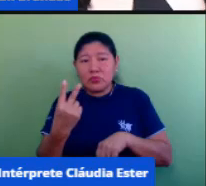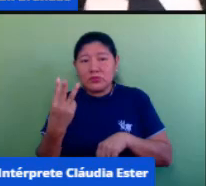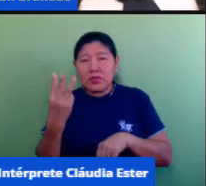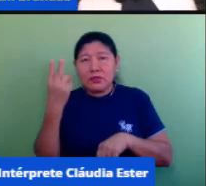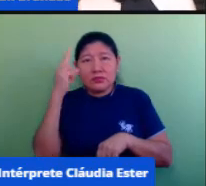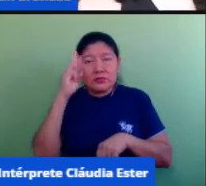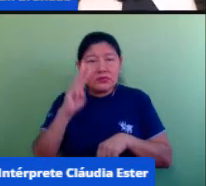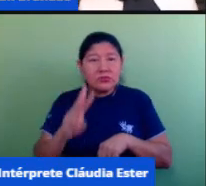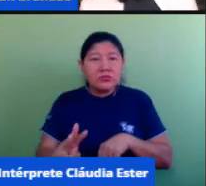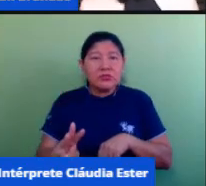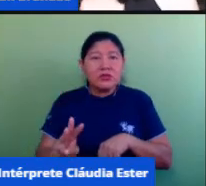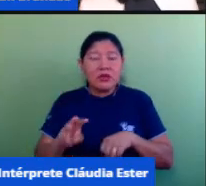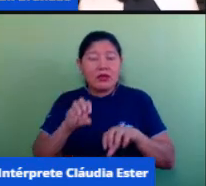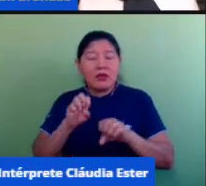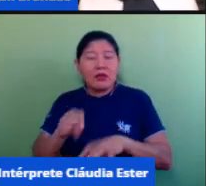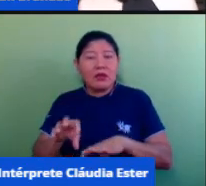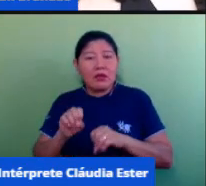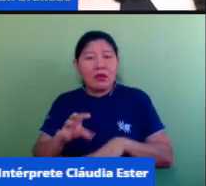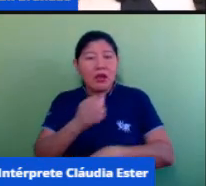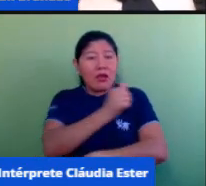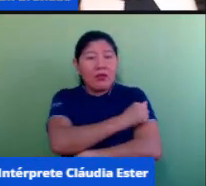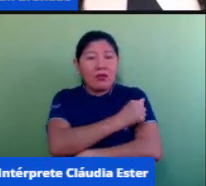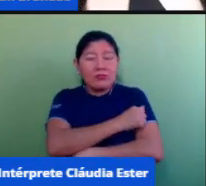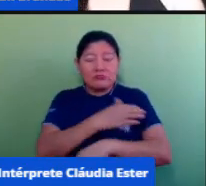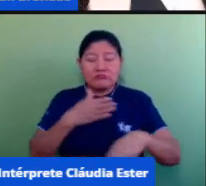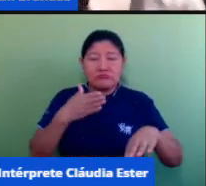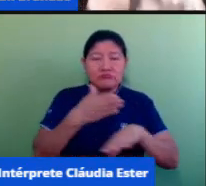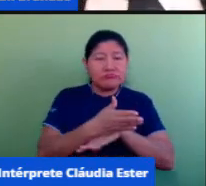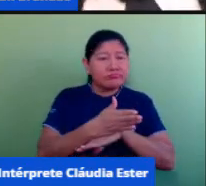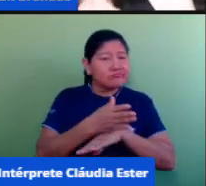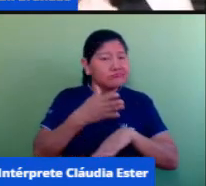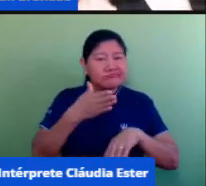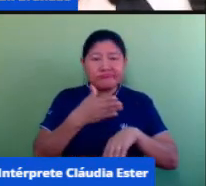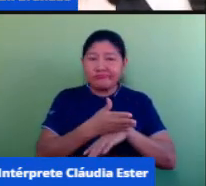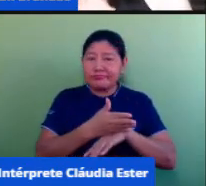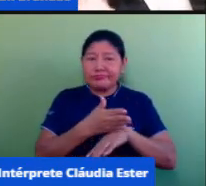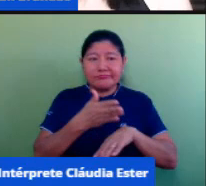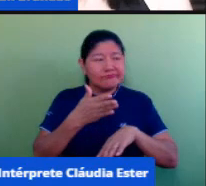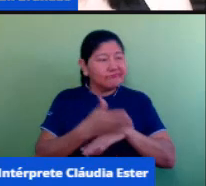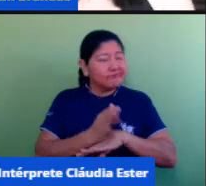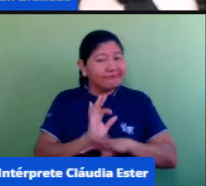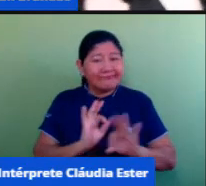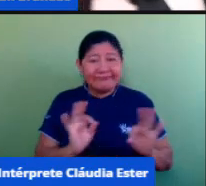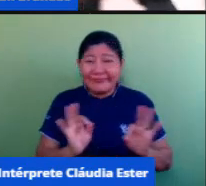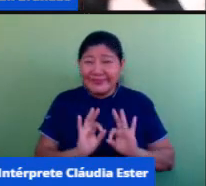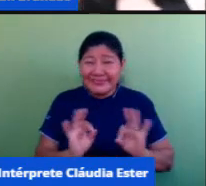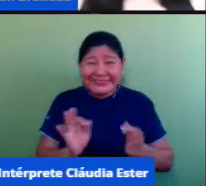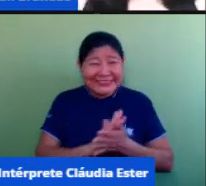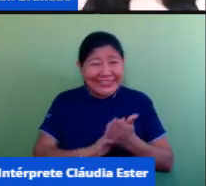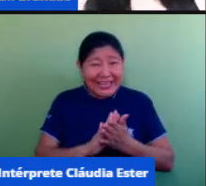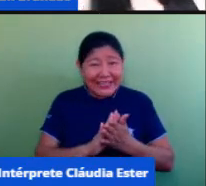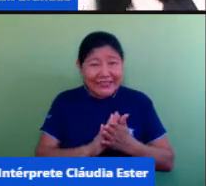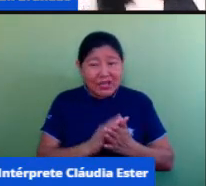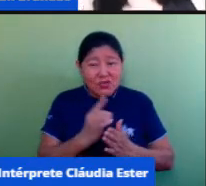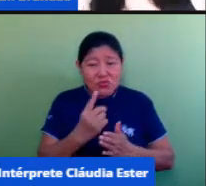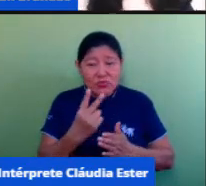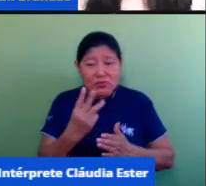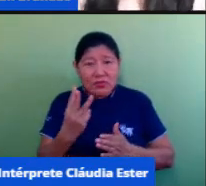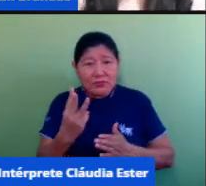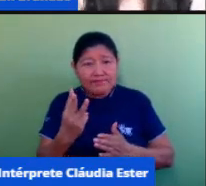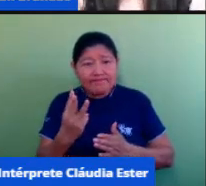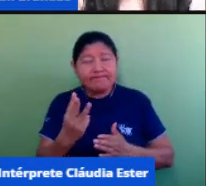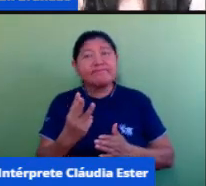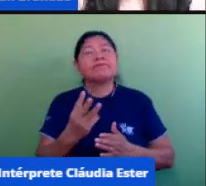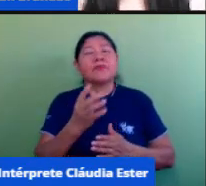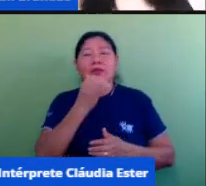aluna não entrou na sala, a mesma aluna não entrou no grupo por 3 aulas consecutivas, automaticamente ele já